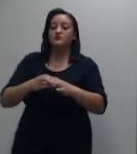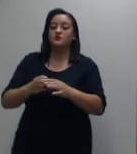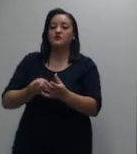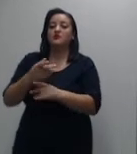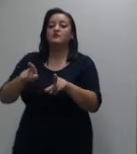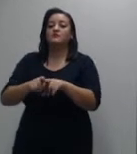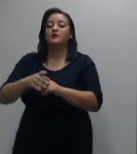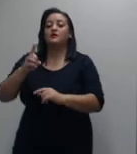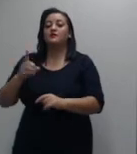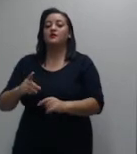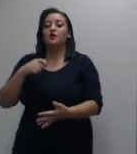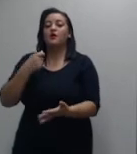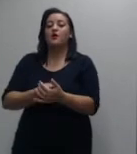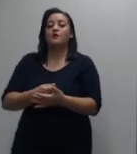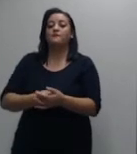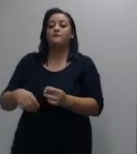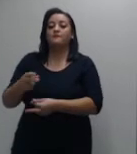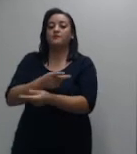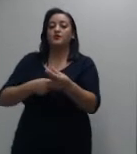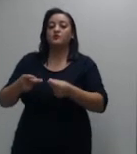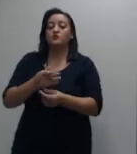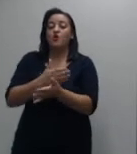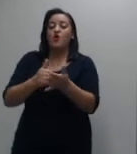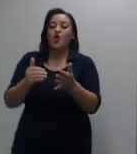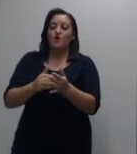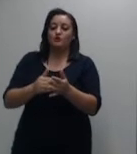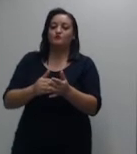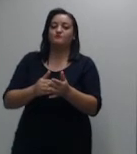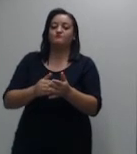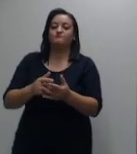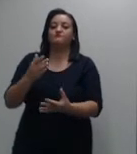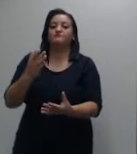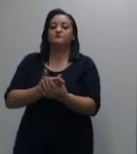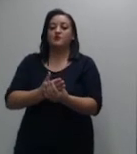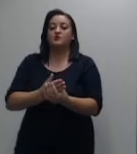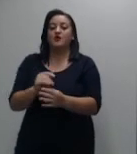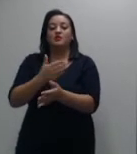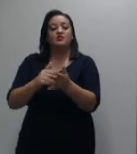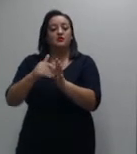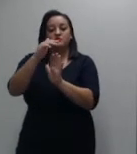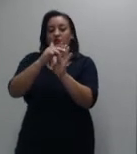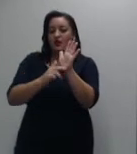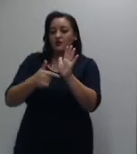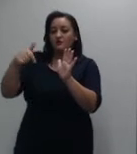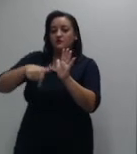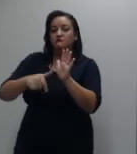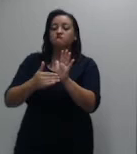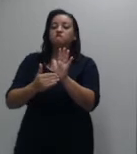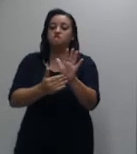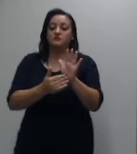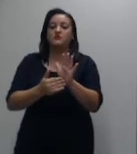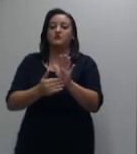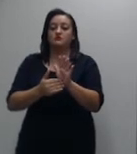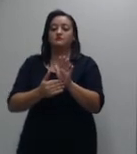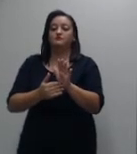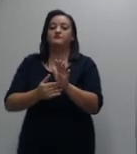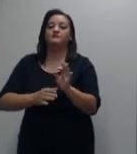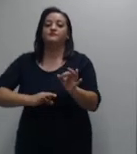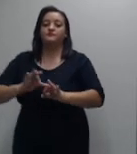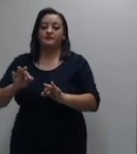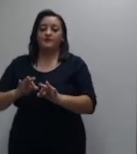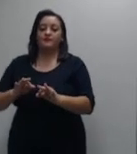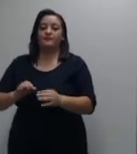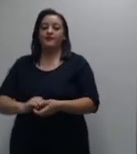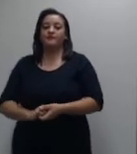de ao pagamento das custas processuais São esses os pontos que estão definidos a partir da